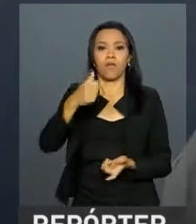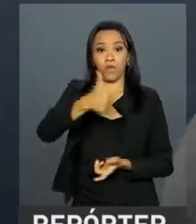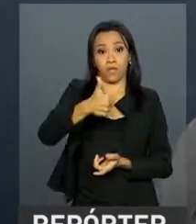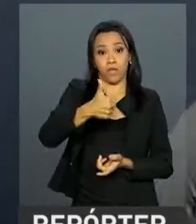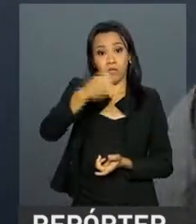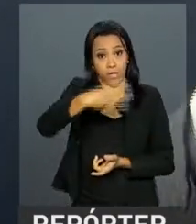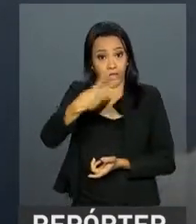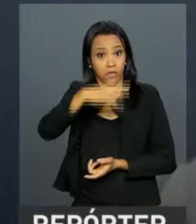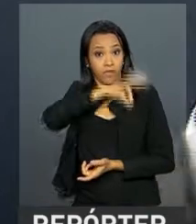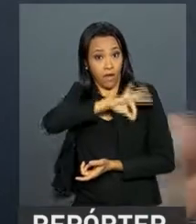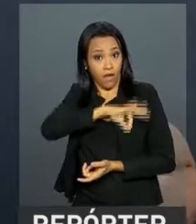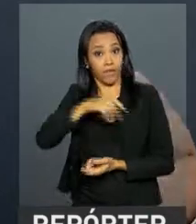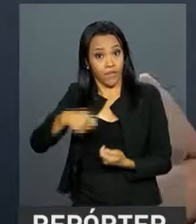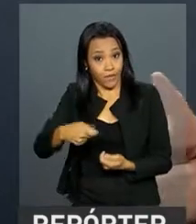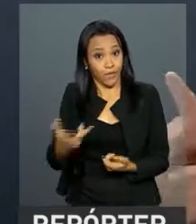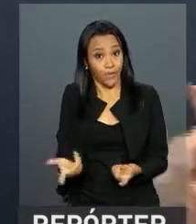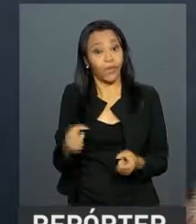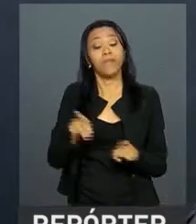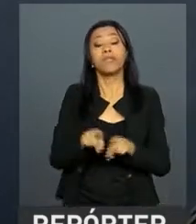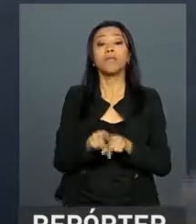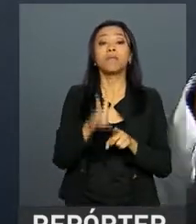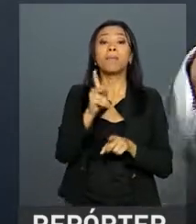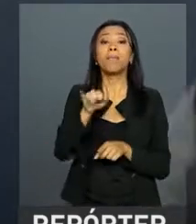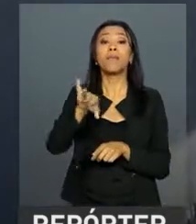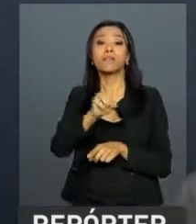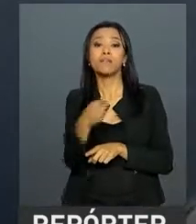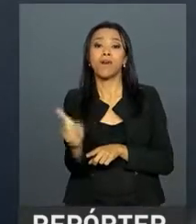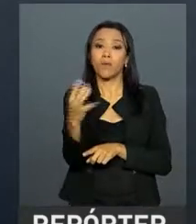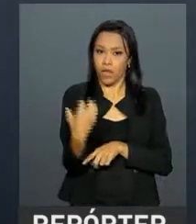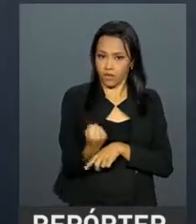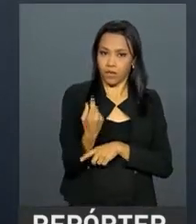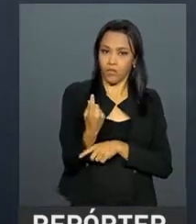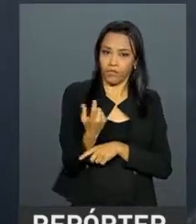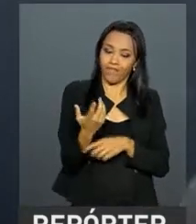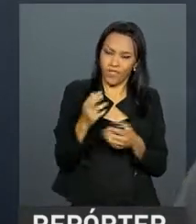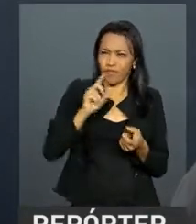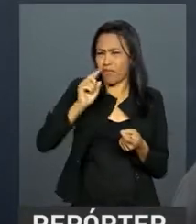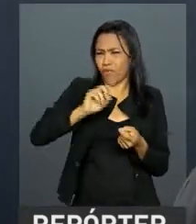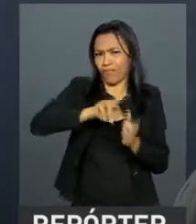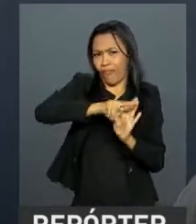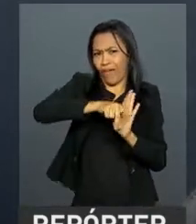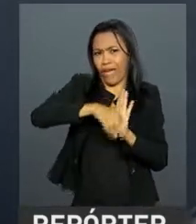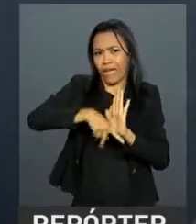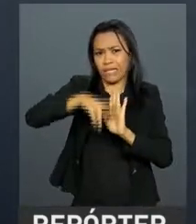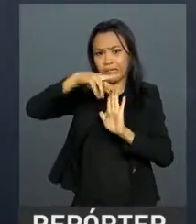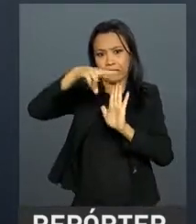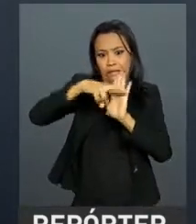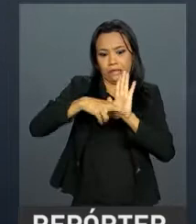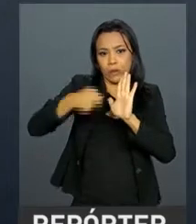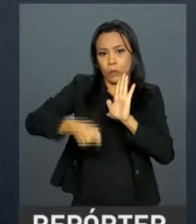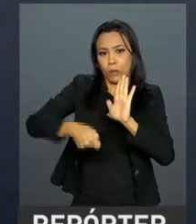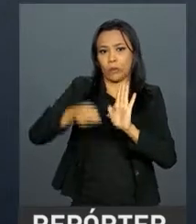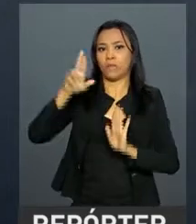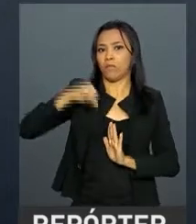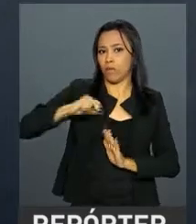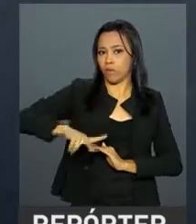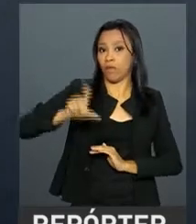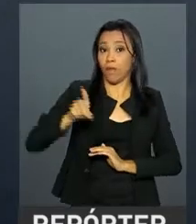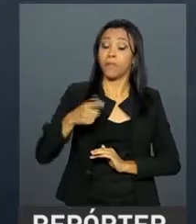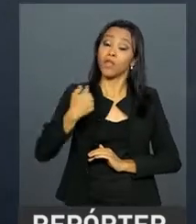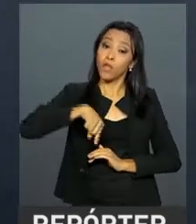13º salário de funcionários e pensionistas, né? Enfim, fizeram uma série de restrições. Nós queremos preparar o futuro, né, com